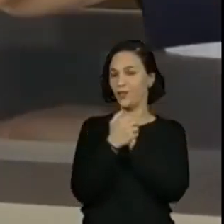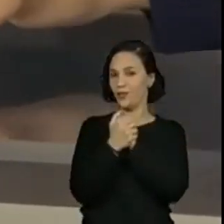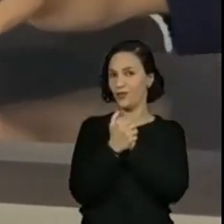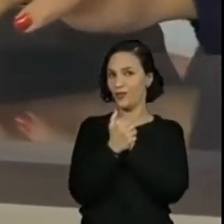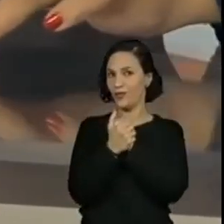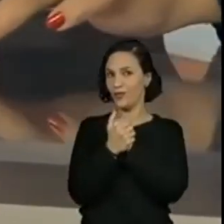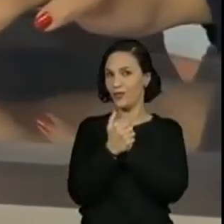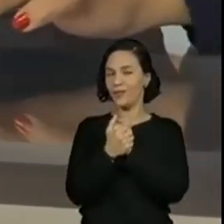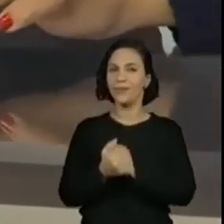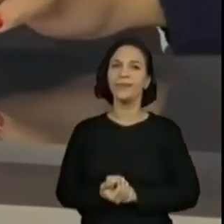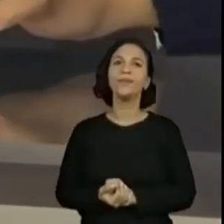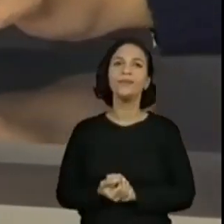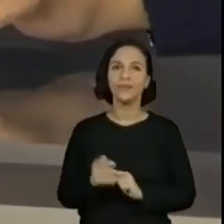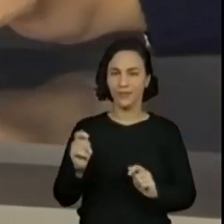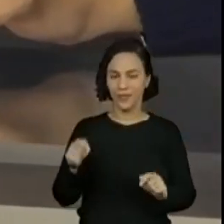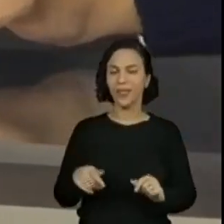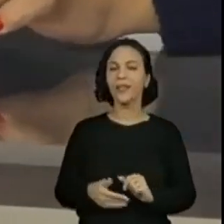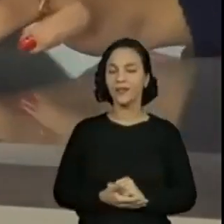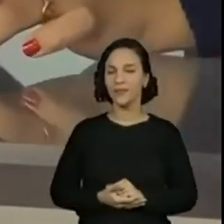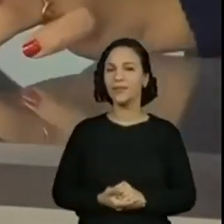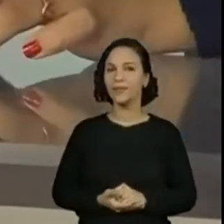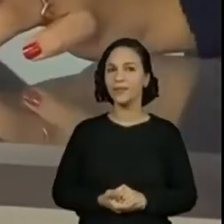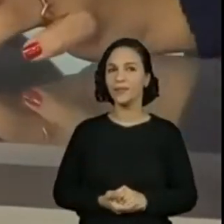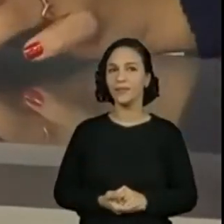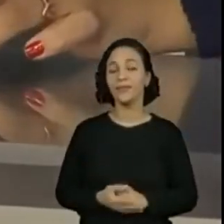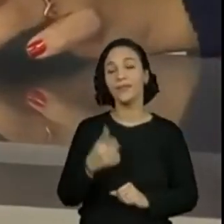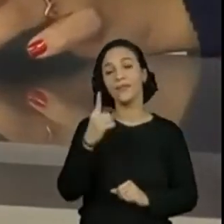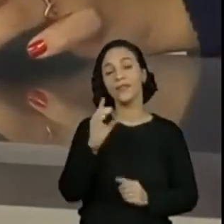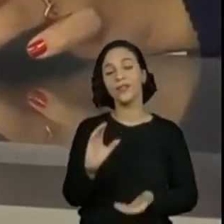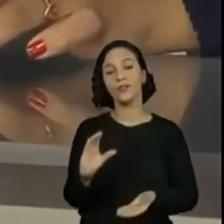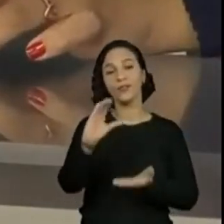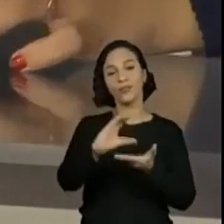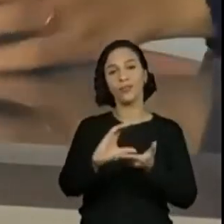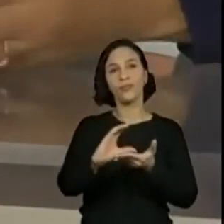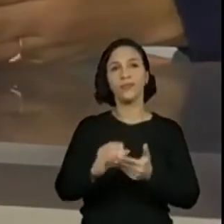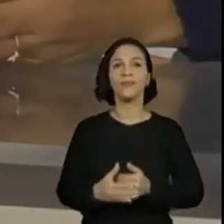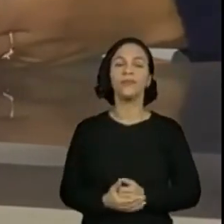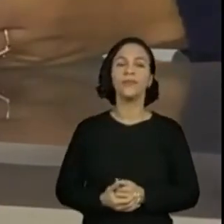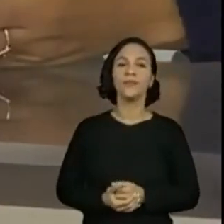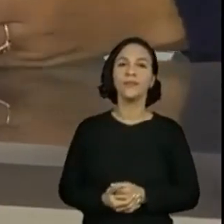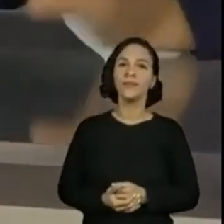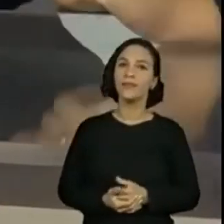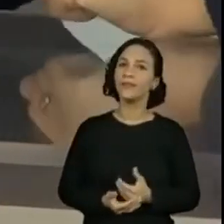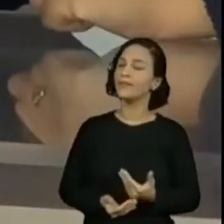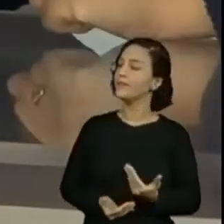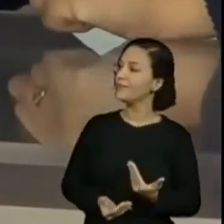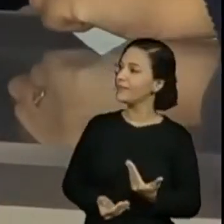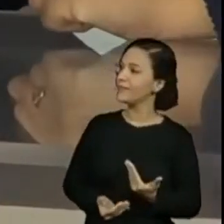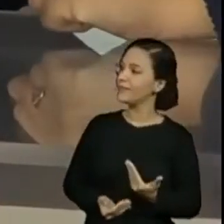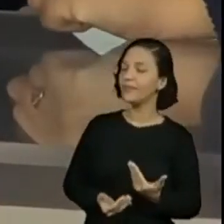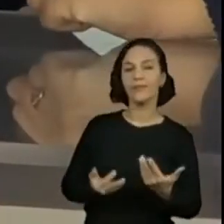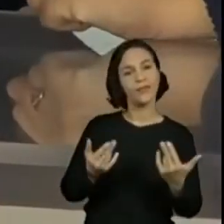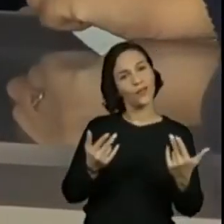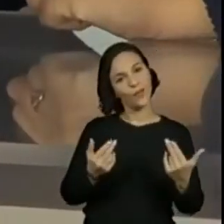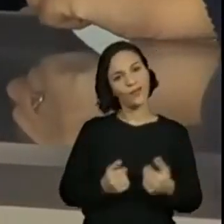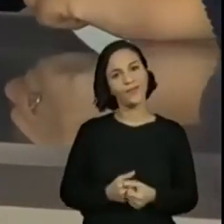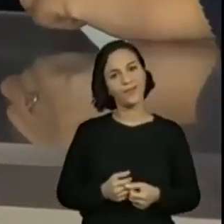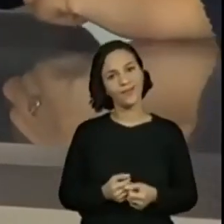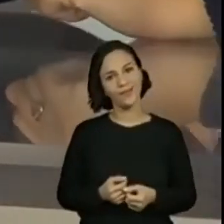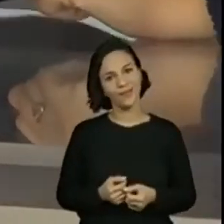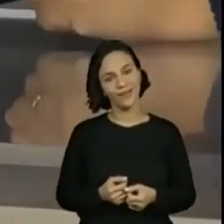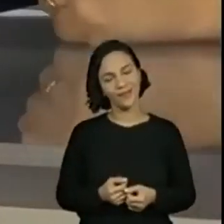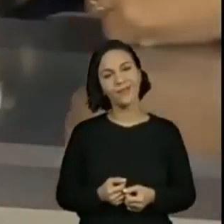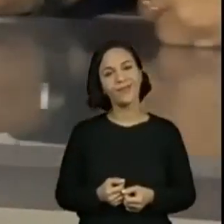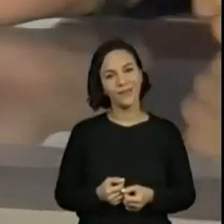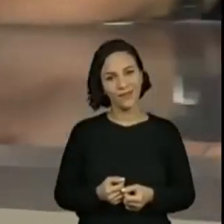Não sei se dá para ver dá, aqui, dá. Ó. E vai colocar um por cima e fica a mesma figura. Exato. Que